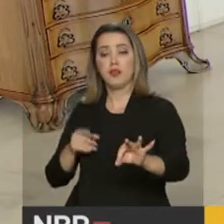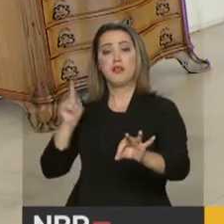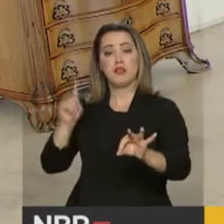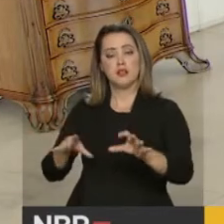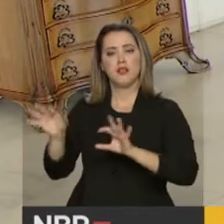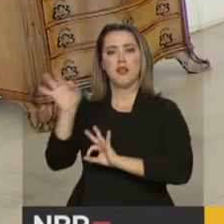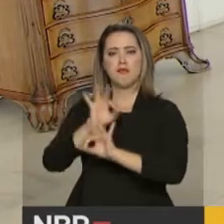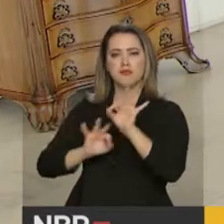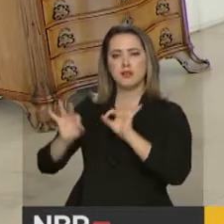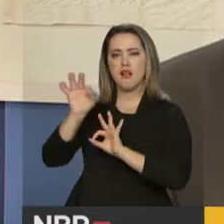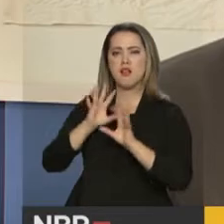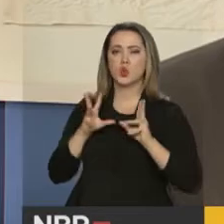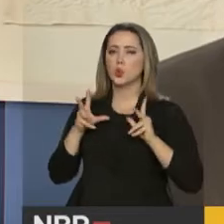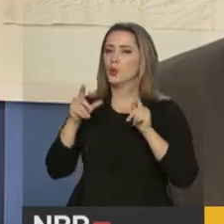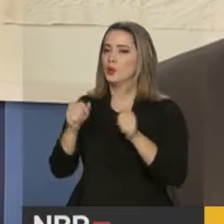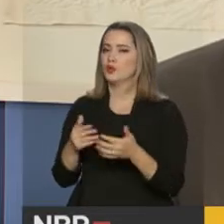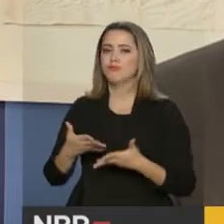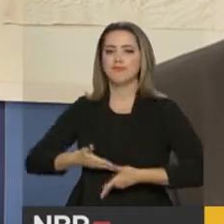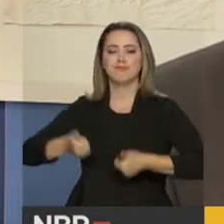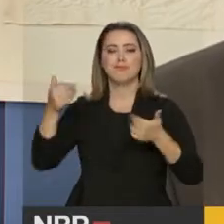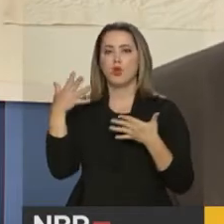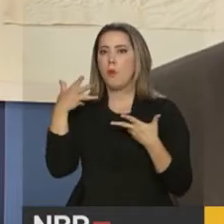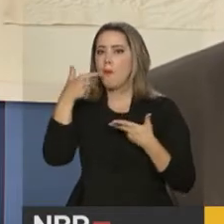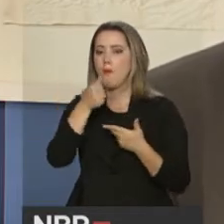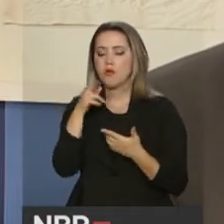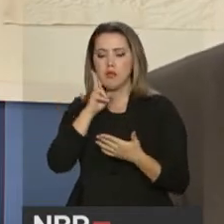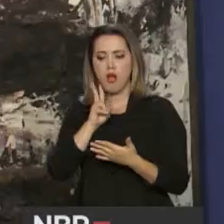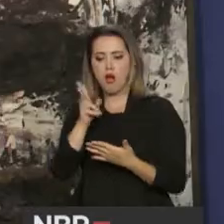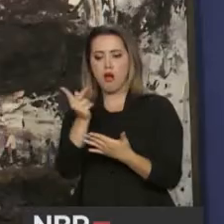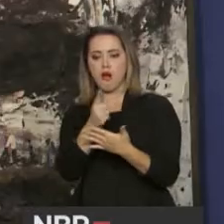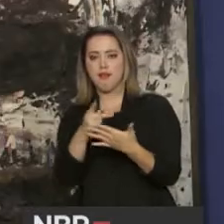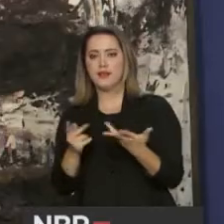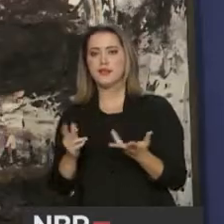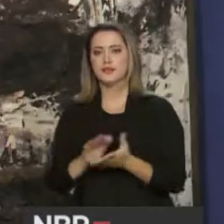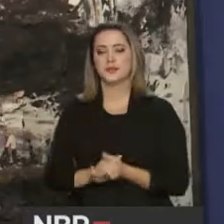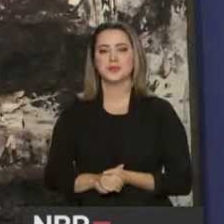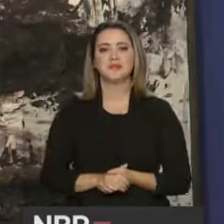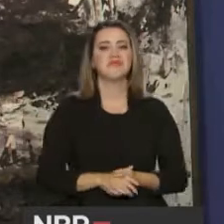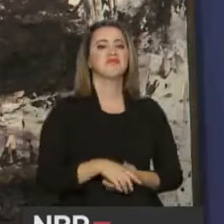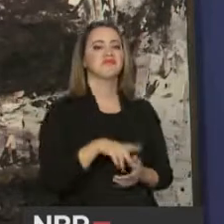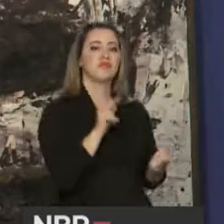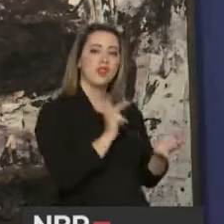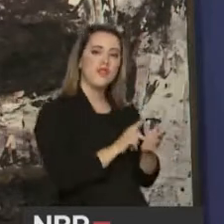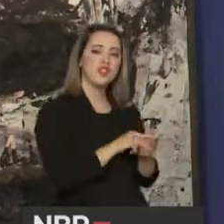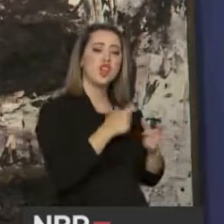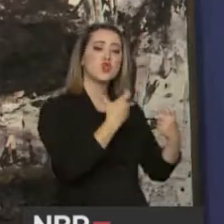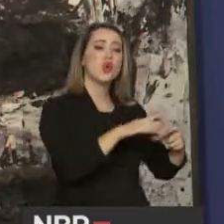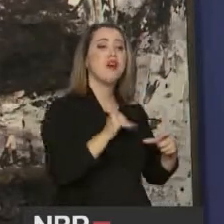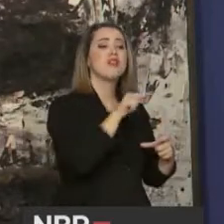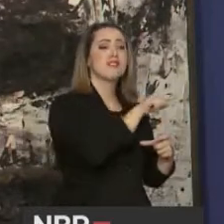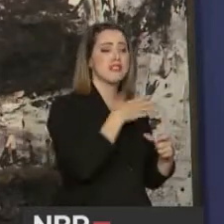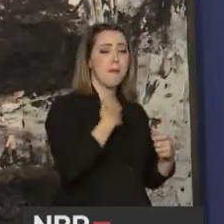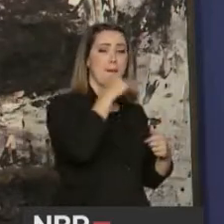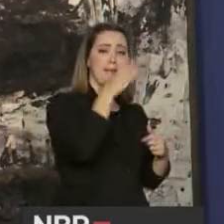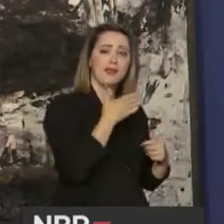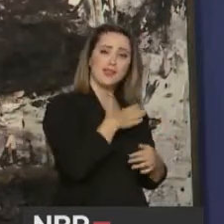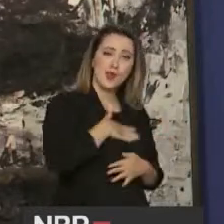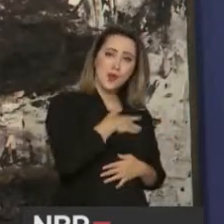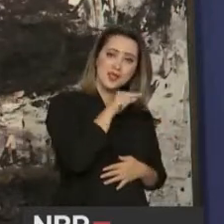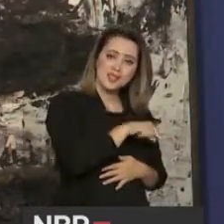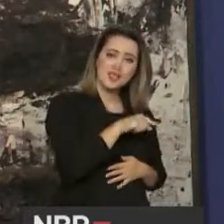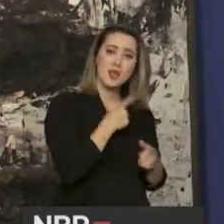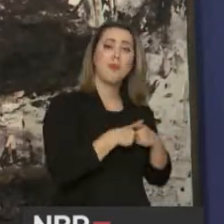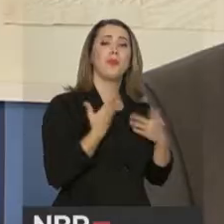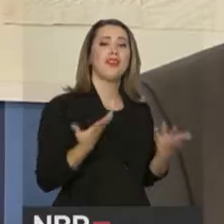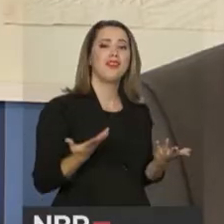bem trabalhados. Tem certas peças que são verdadeiras esculturas. Verdade. Qual o seu espaço preferido aqui do Palácio do Itamaraty e